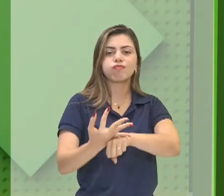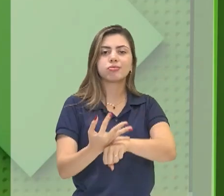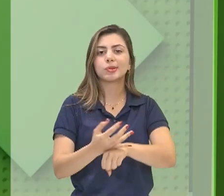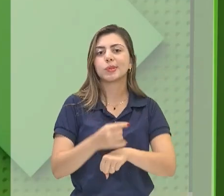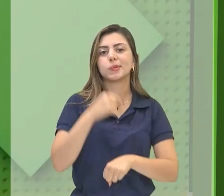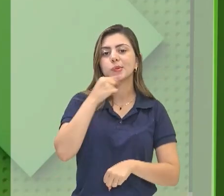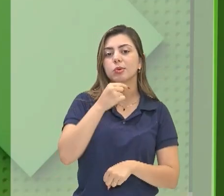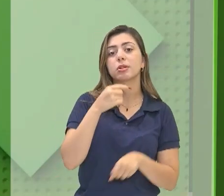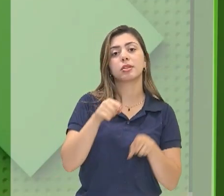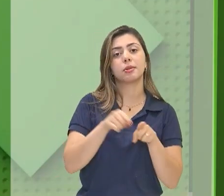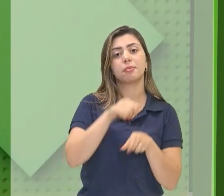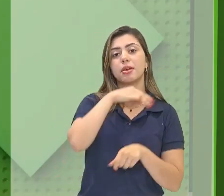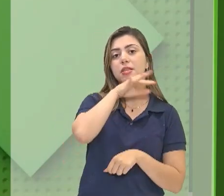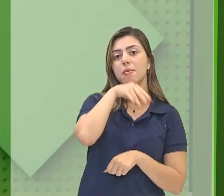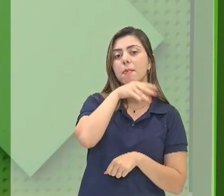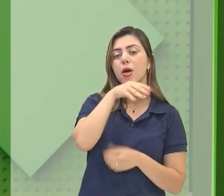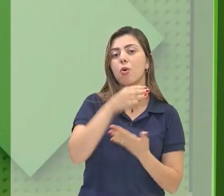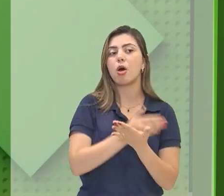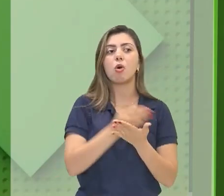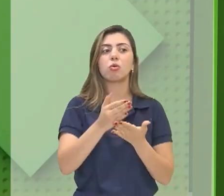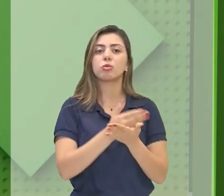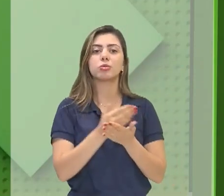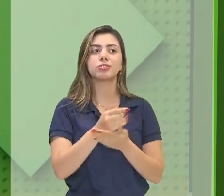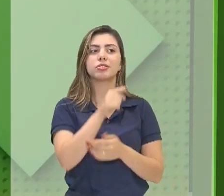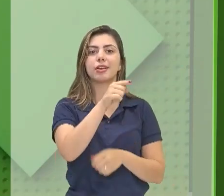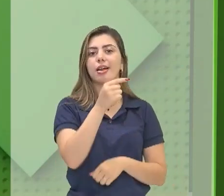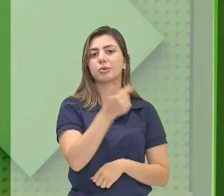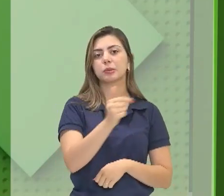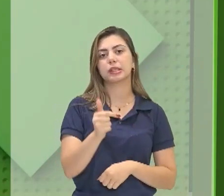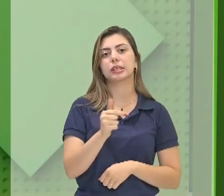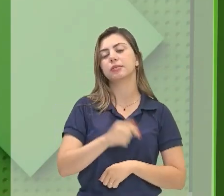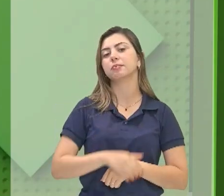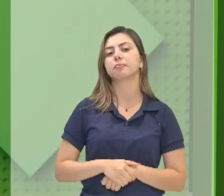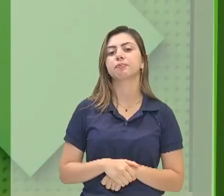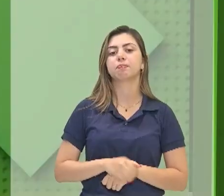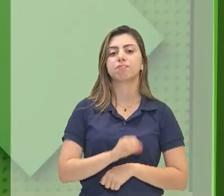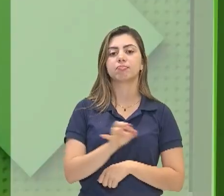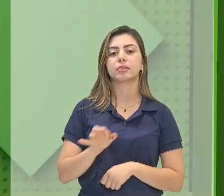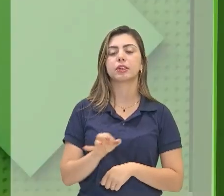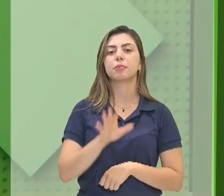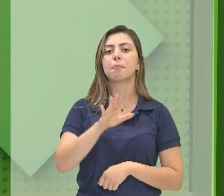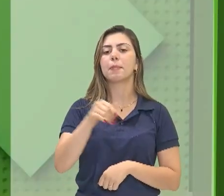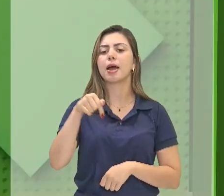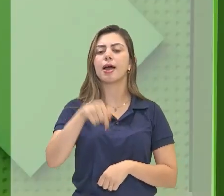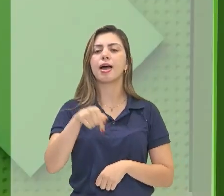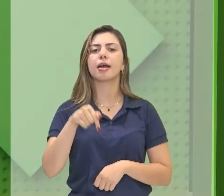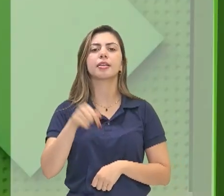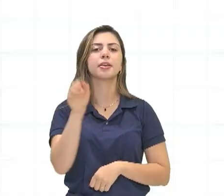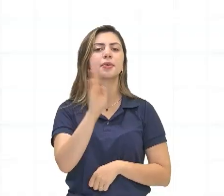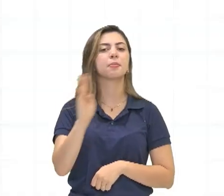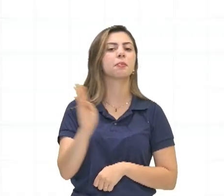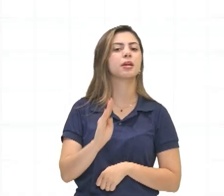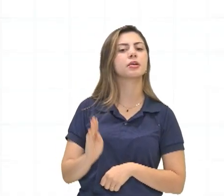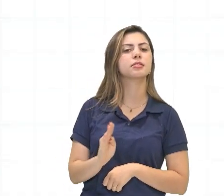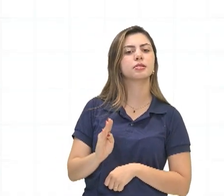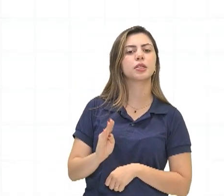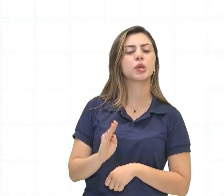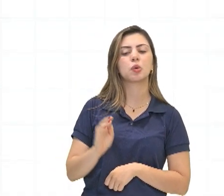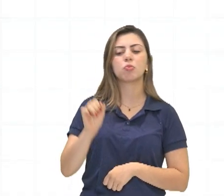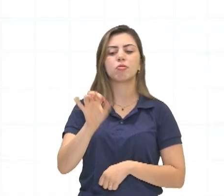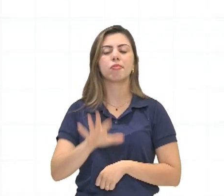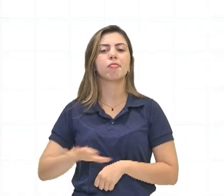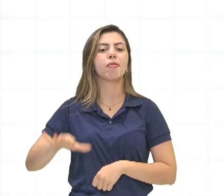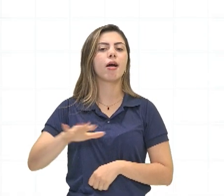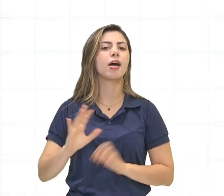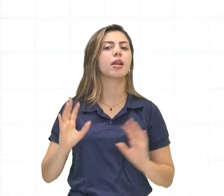quanto dos animais, certo? E o nosso país dentro dessas zonas climáticas, né? Que é o que nós